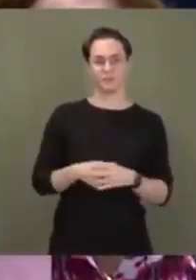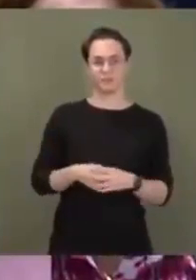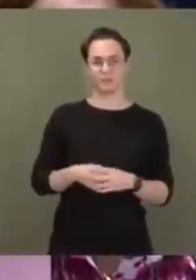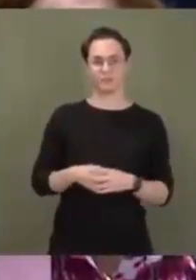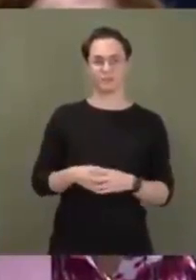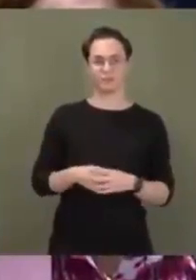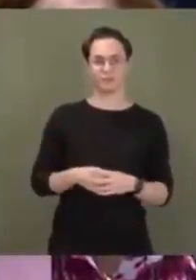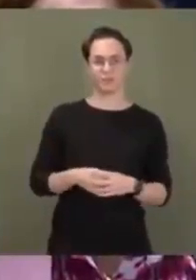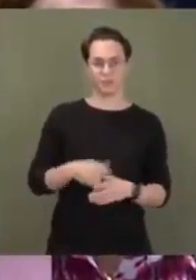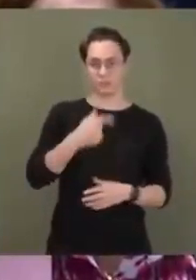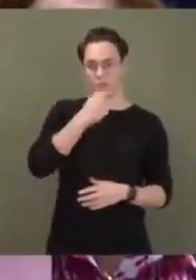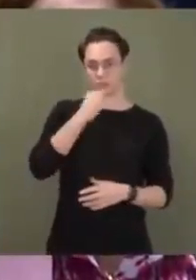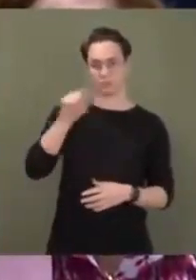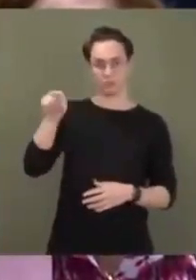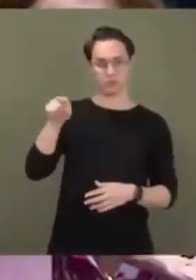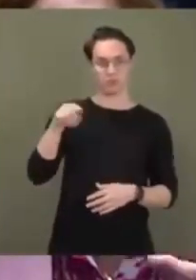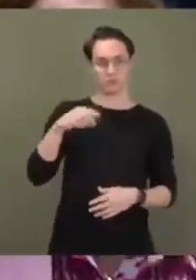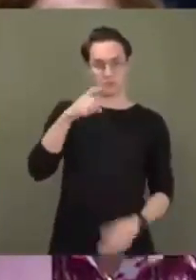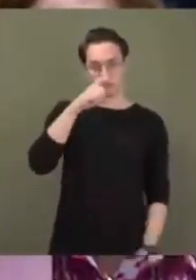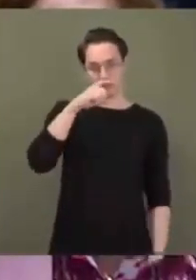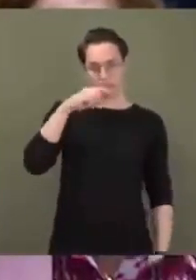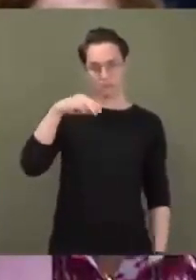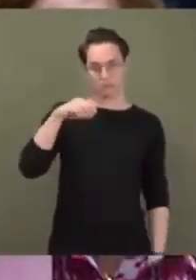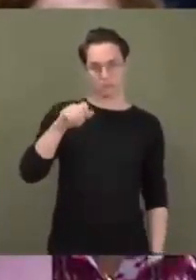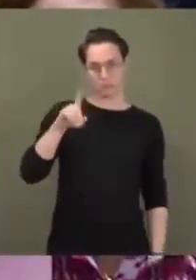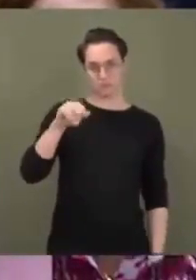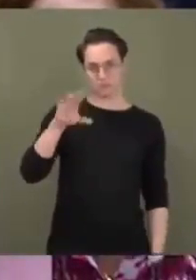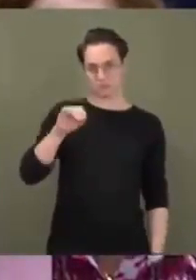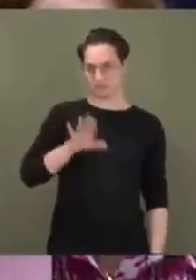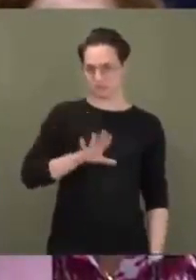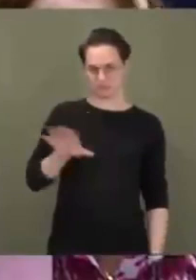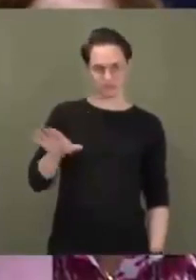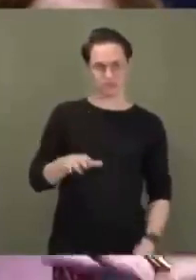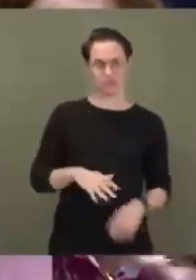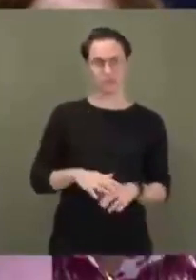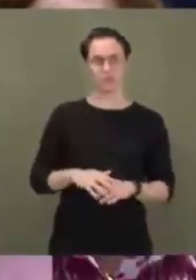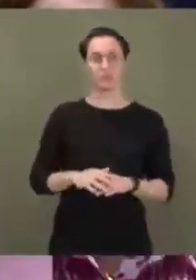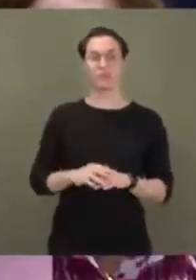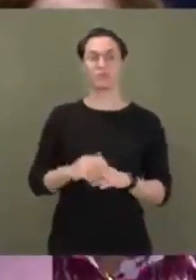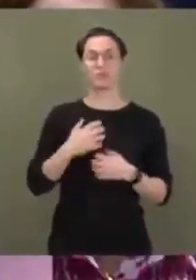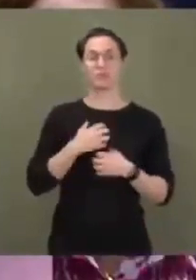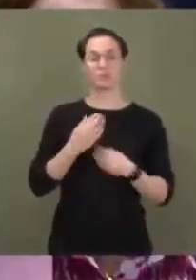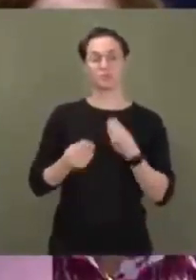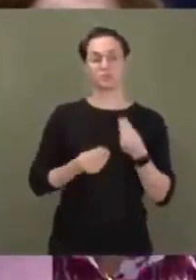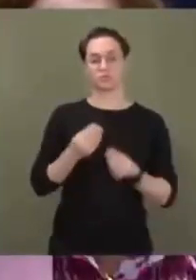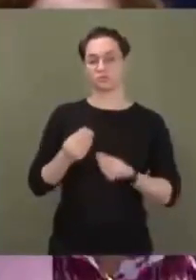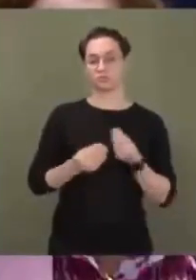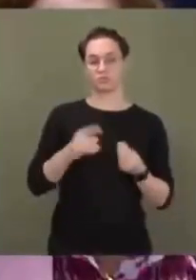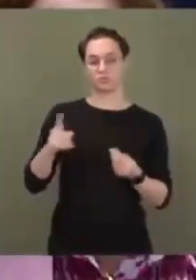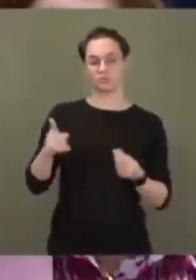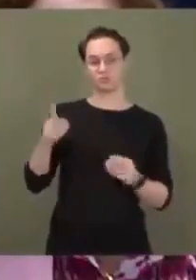aquele cidadão, que de Maduro para mim não tem nada, e da forma como se referiu a ele. Esse é o meu